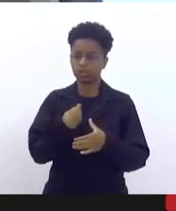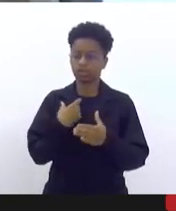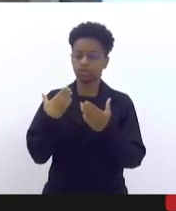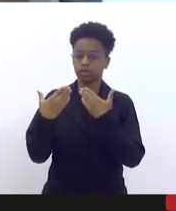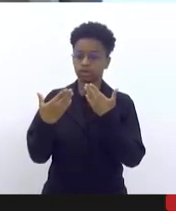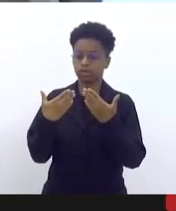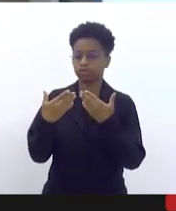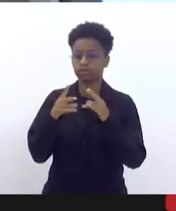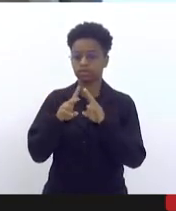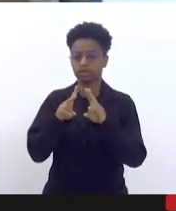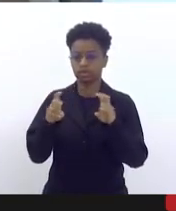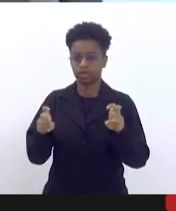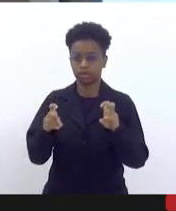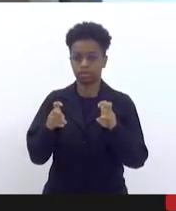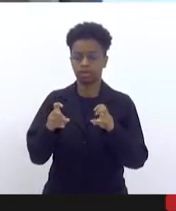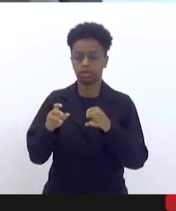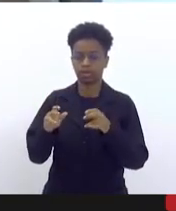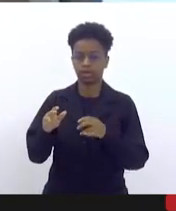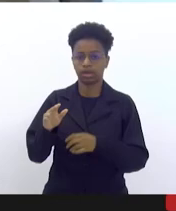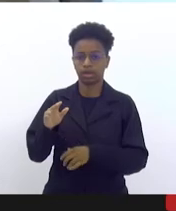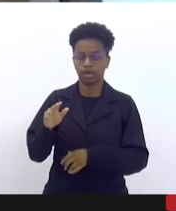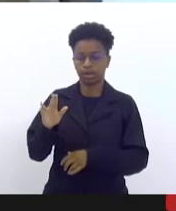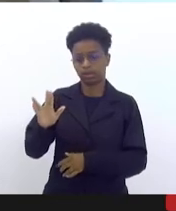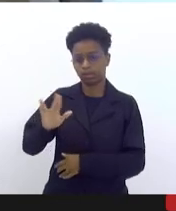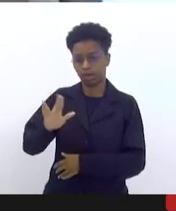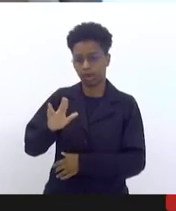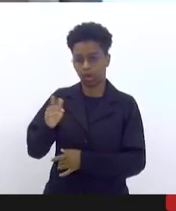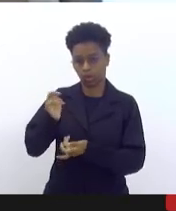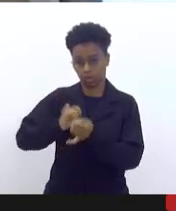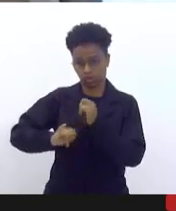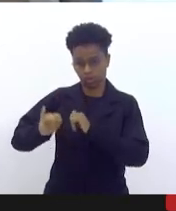sintéticos fechar aqui